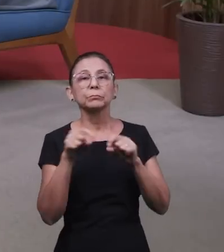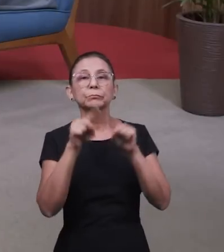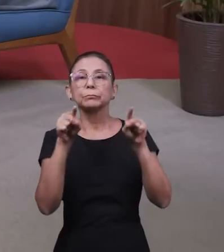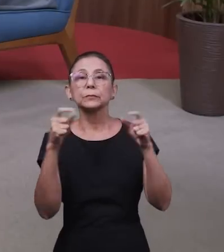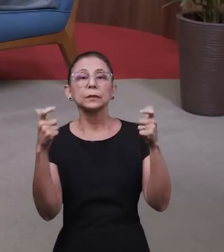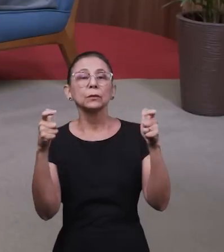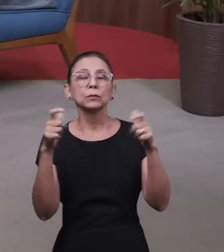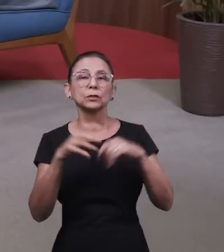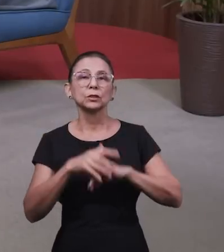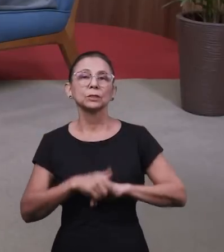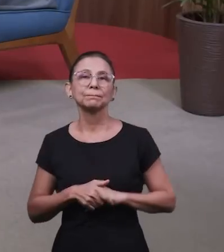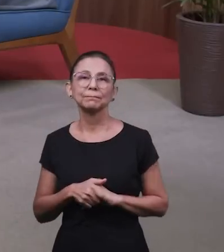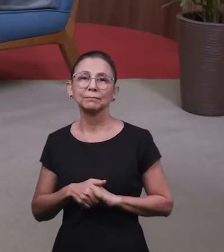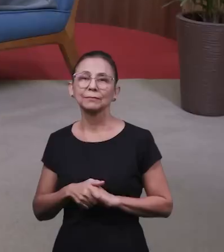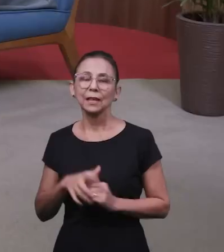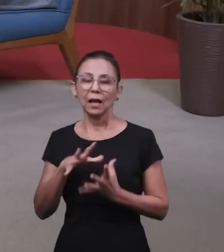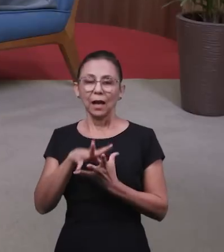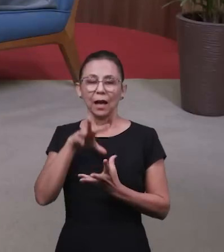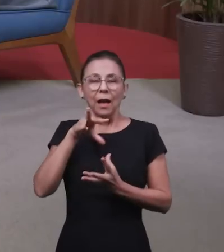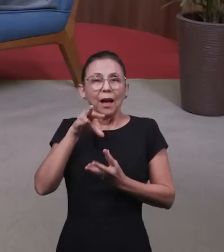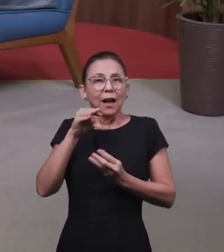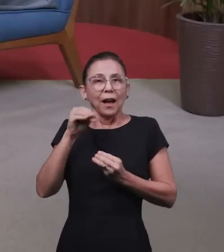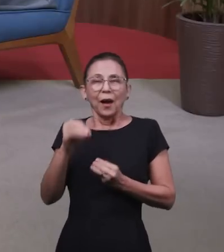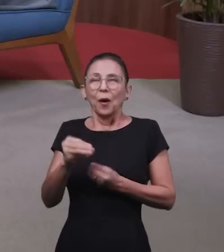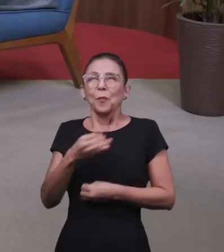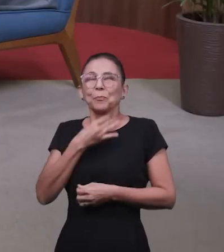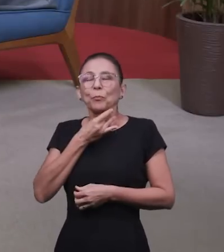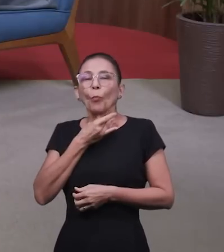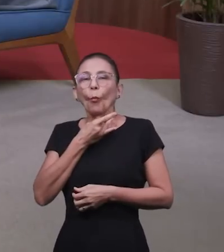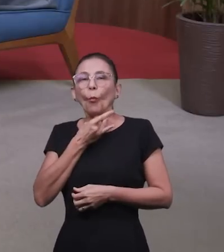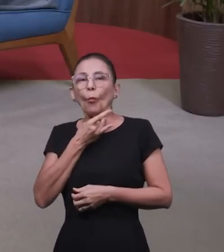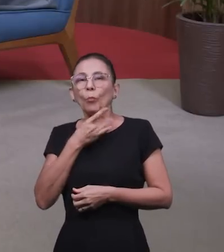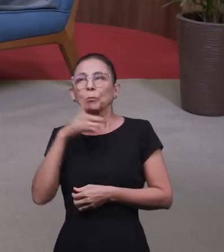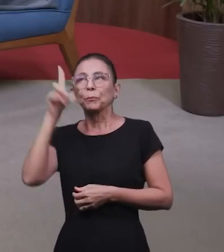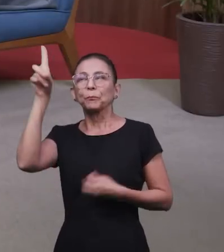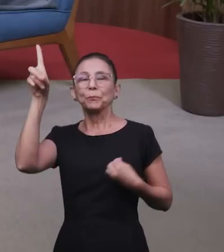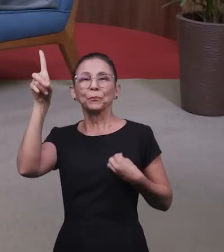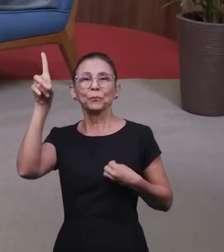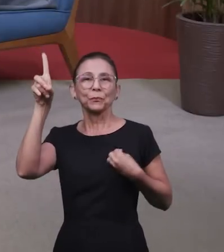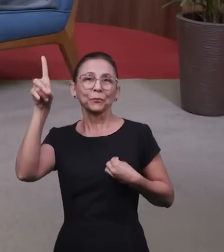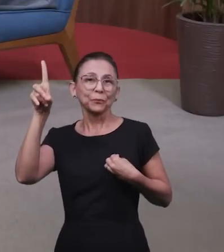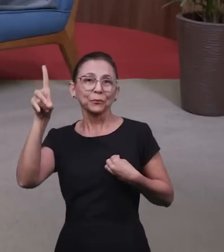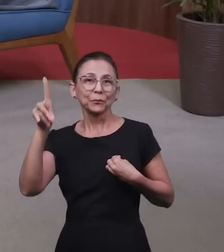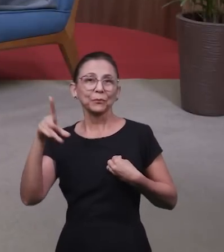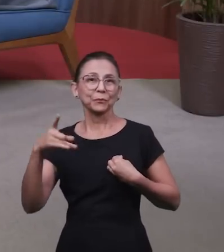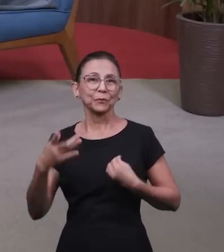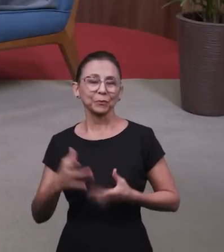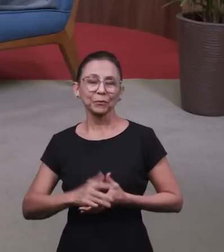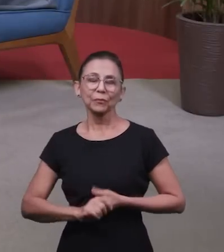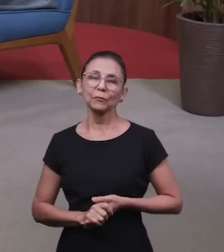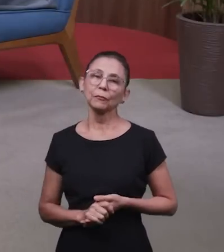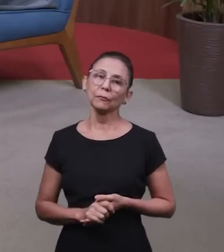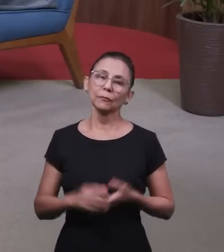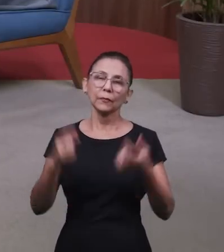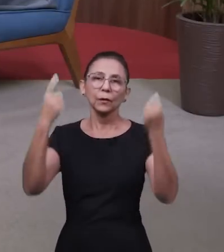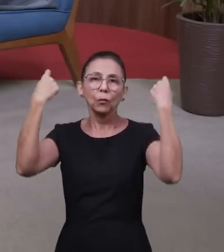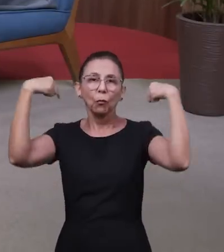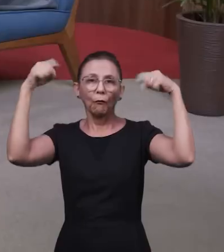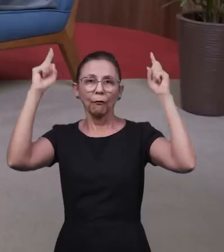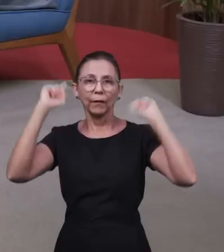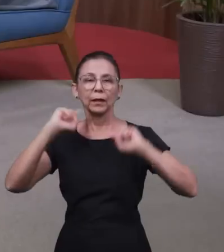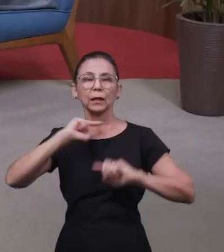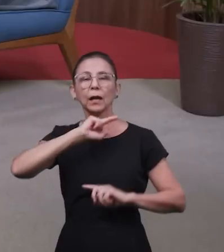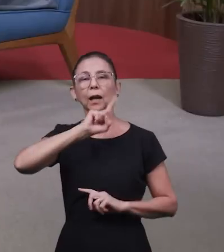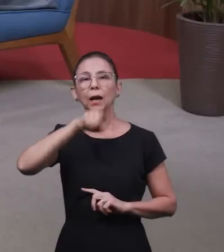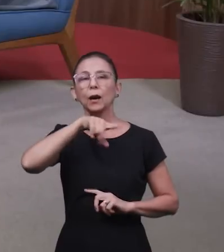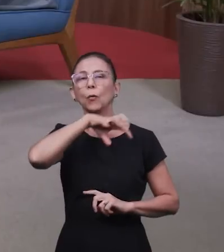alma anseia, né? Minha alma anseia pelo Deus, minha alma tem sede do Deus vivo. E a ovelha, ela é